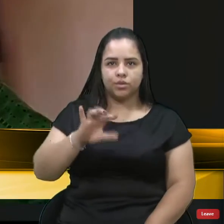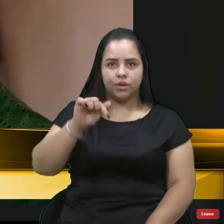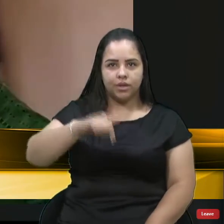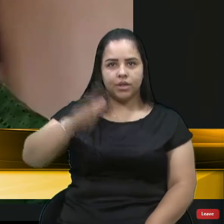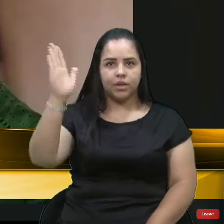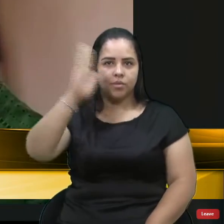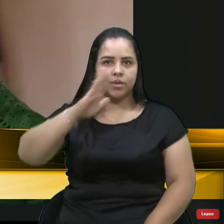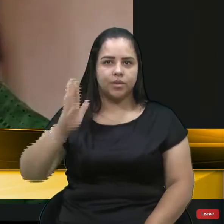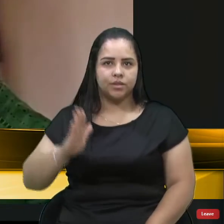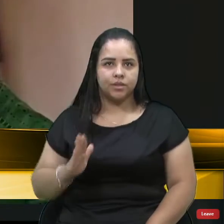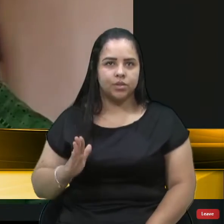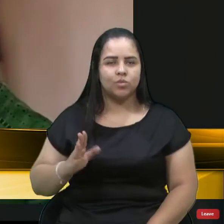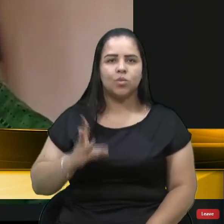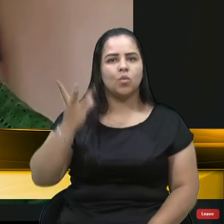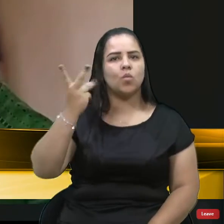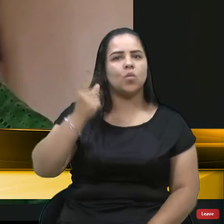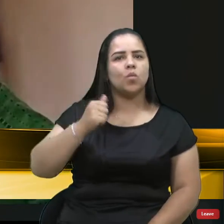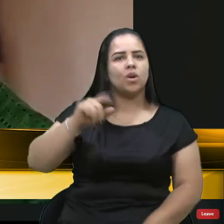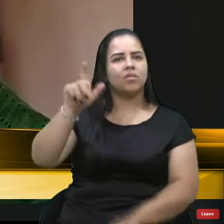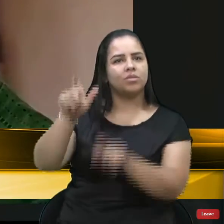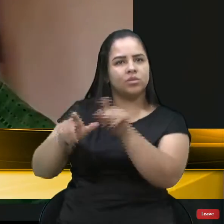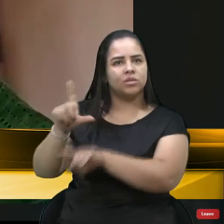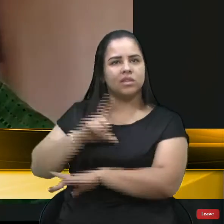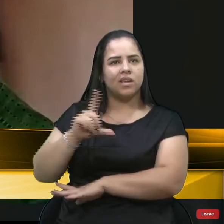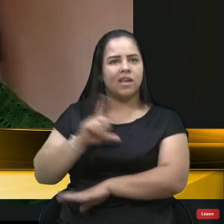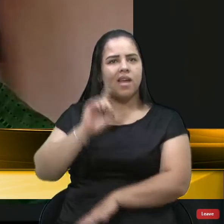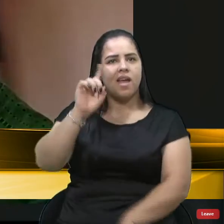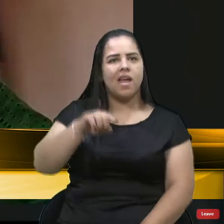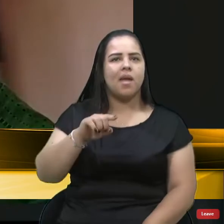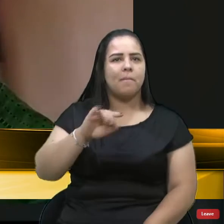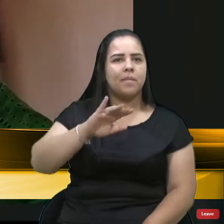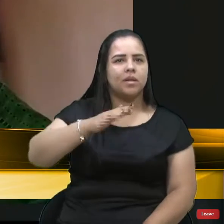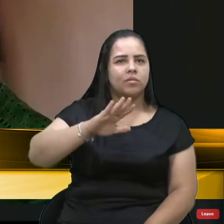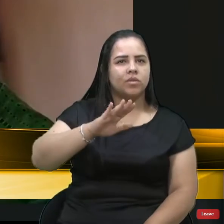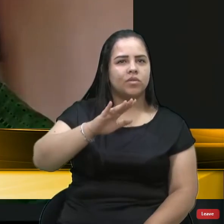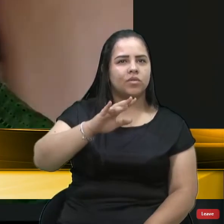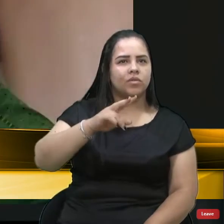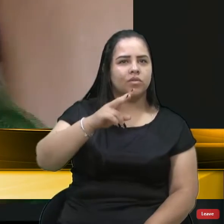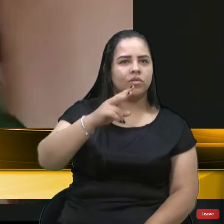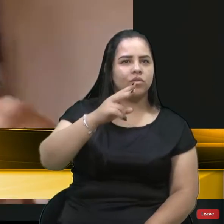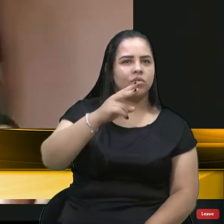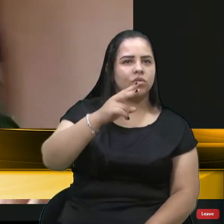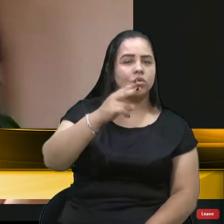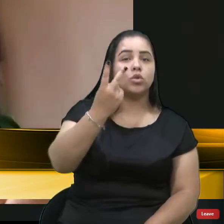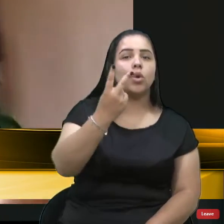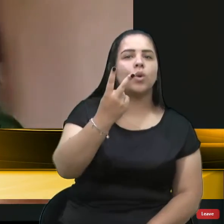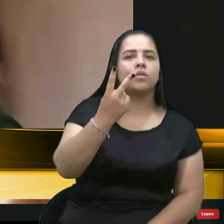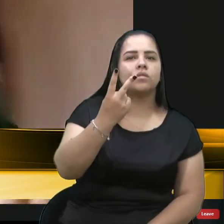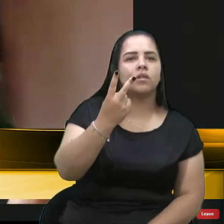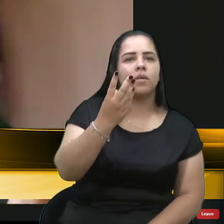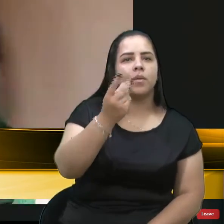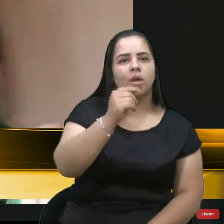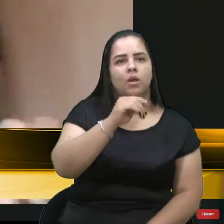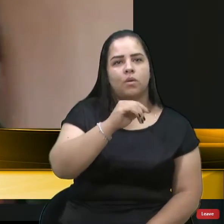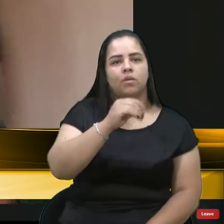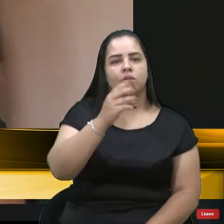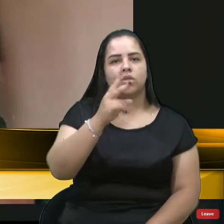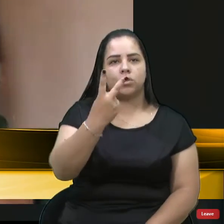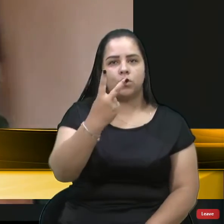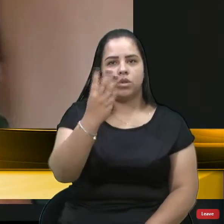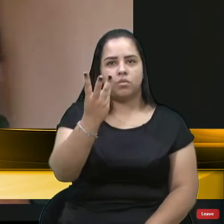de pessoas diagnosticadas é de em torno de 22 milhões, desculpa, são 70